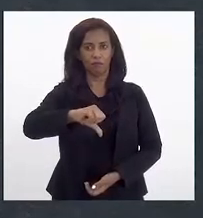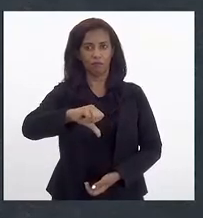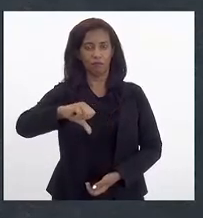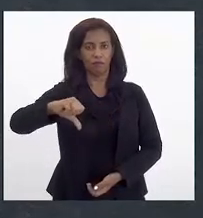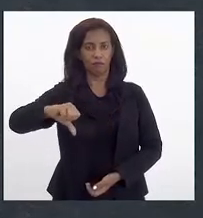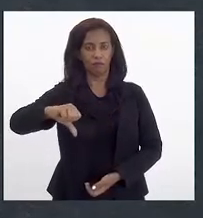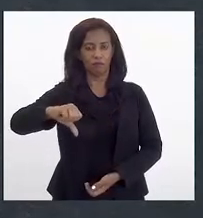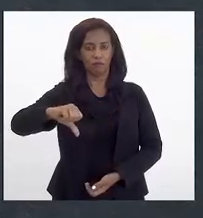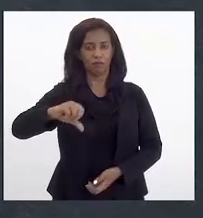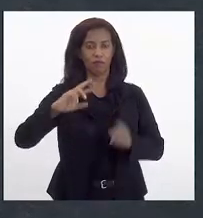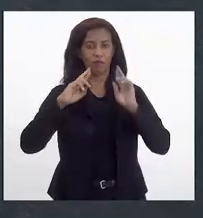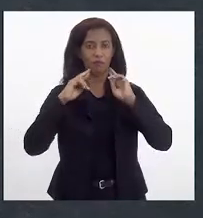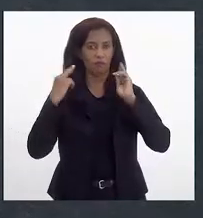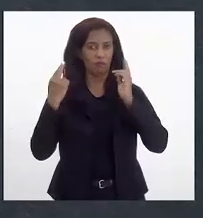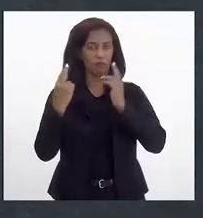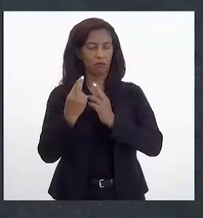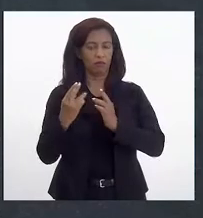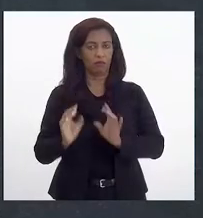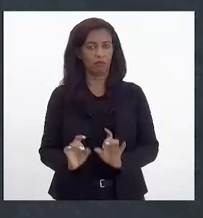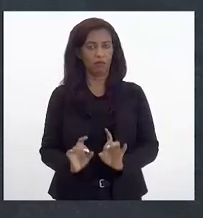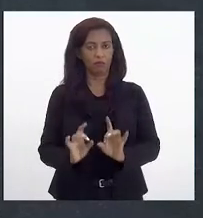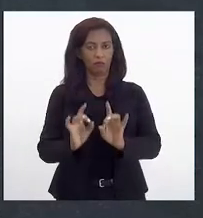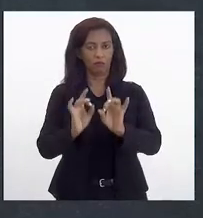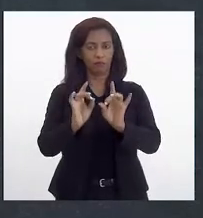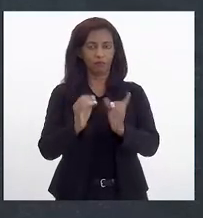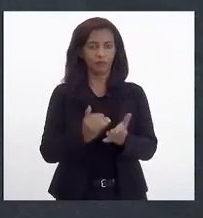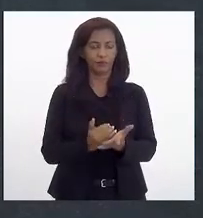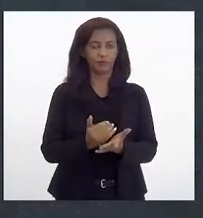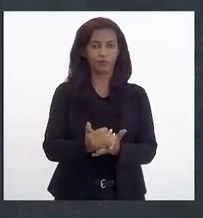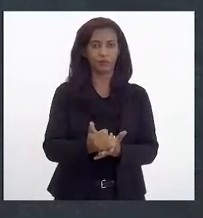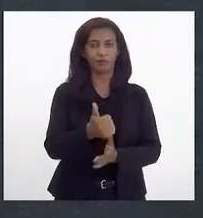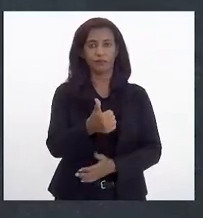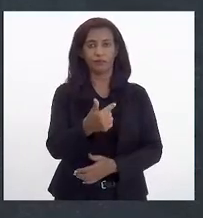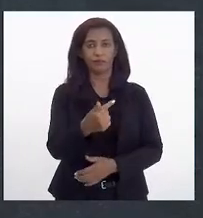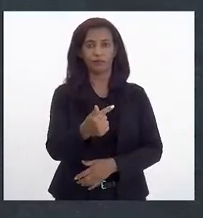199ª sessão extraordinária, que, iniciada às